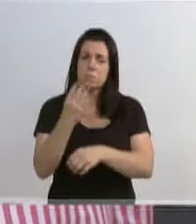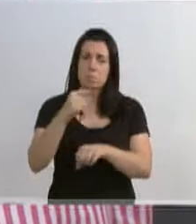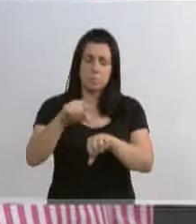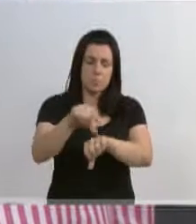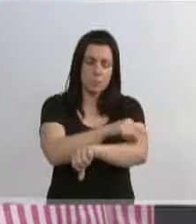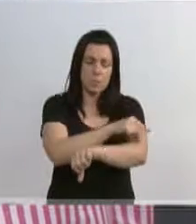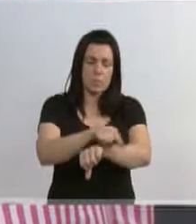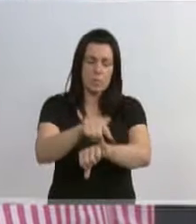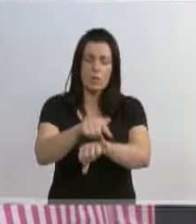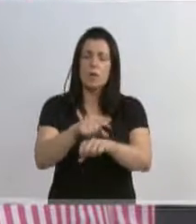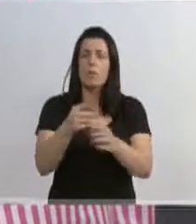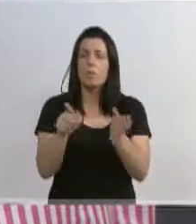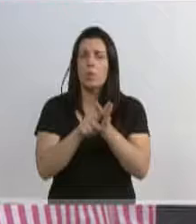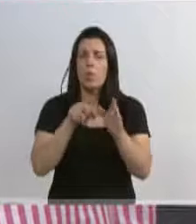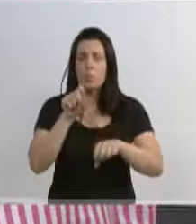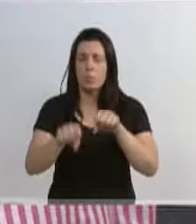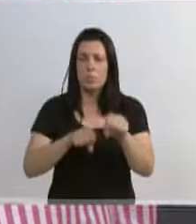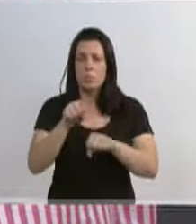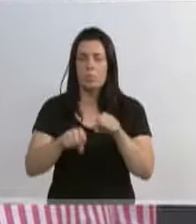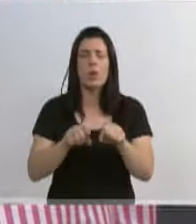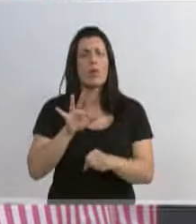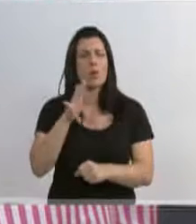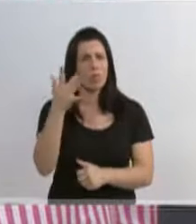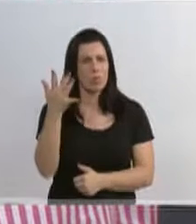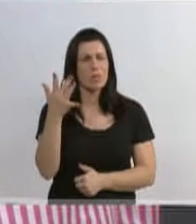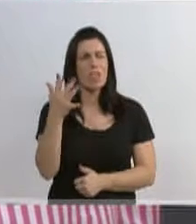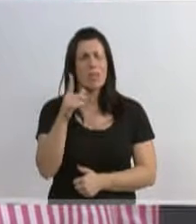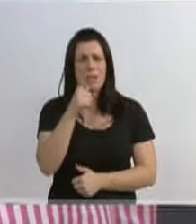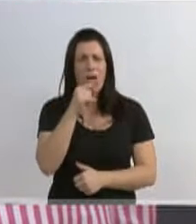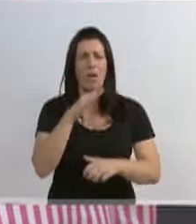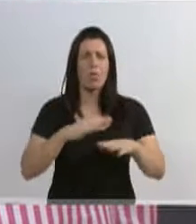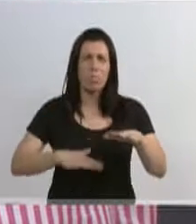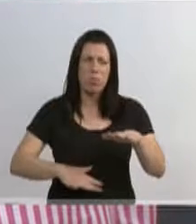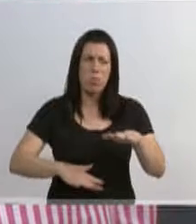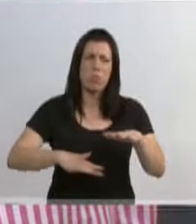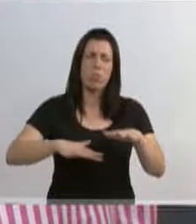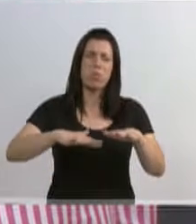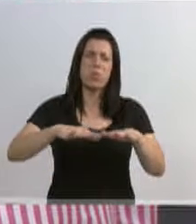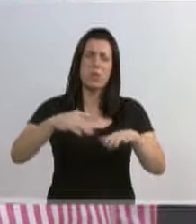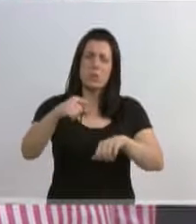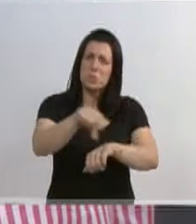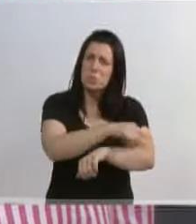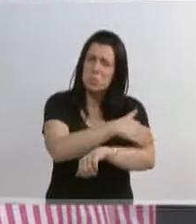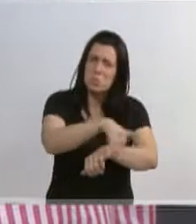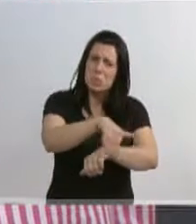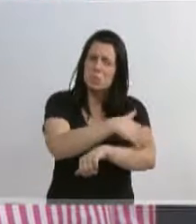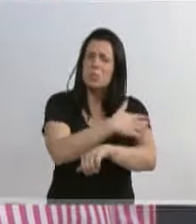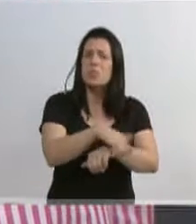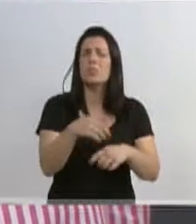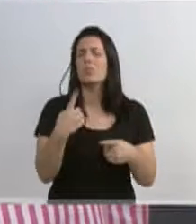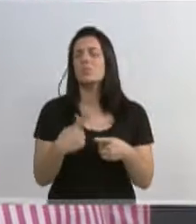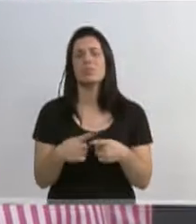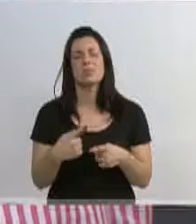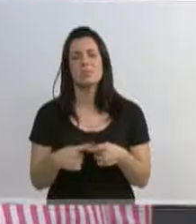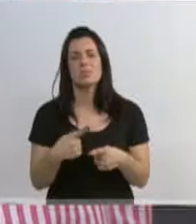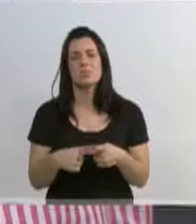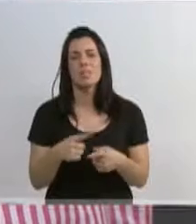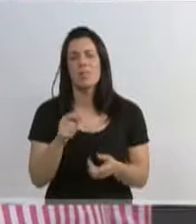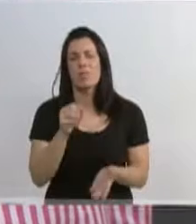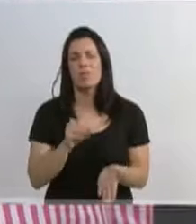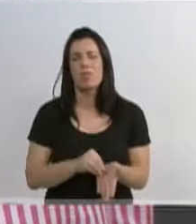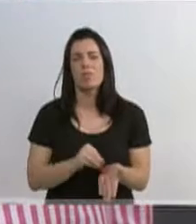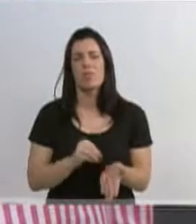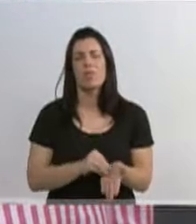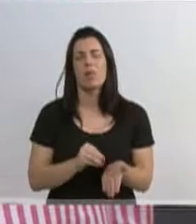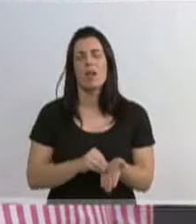prevista no contrato, estão ocorrendo frequentemente alagamentos nas laterais da via, em razão da ausência